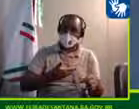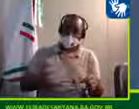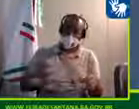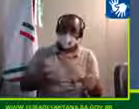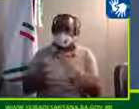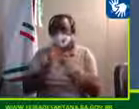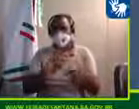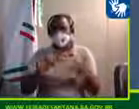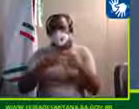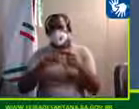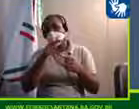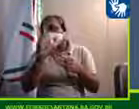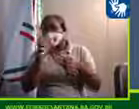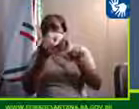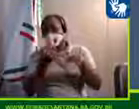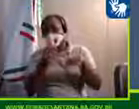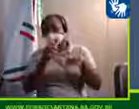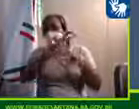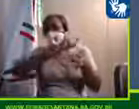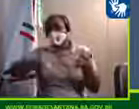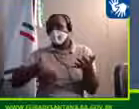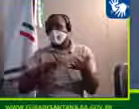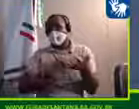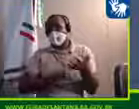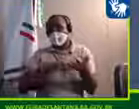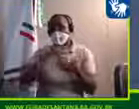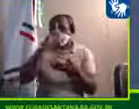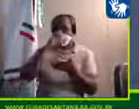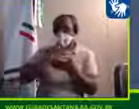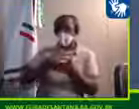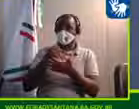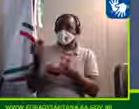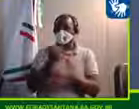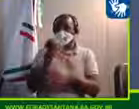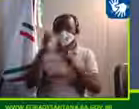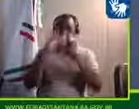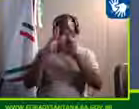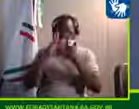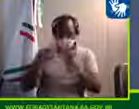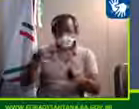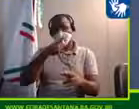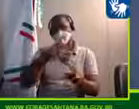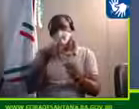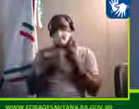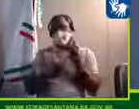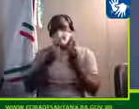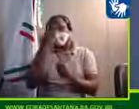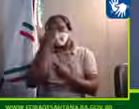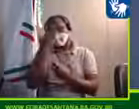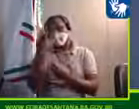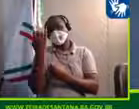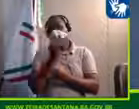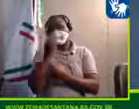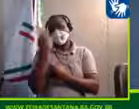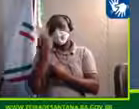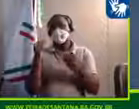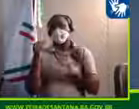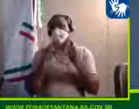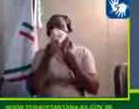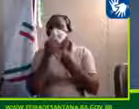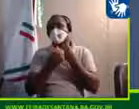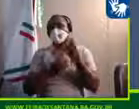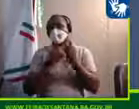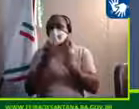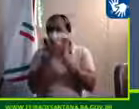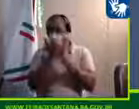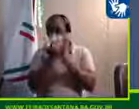Ministério, quanto as emendas parlamentares, que nós respeitamos todas, até porque eu sei o que é o valor de uma emenda parlamentar.